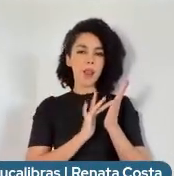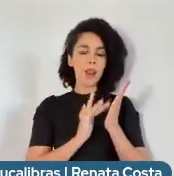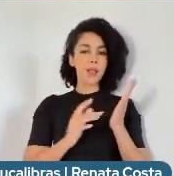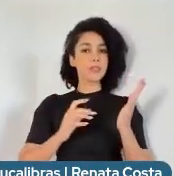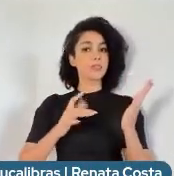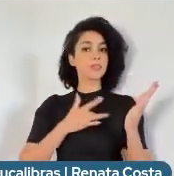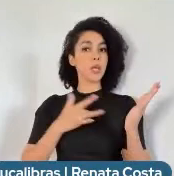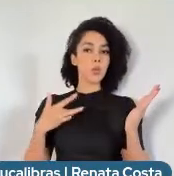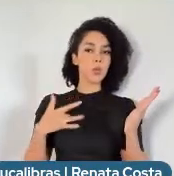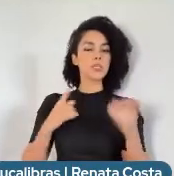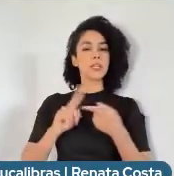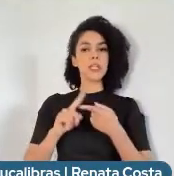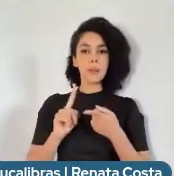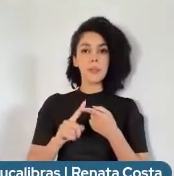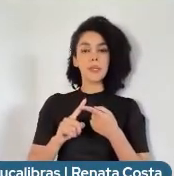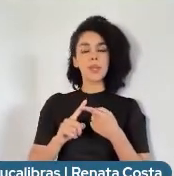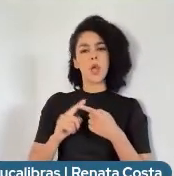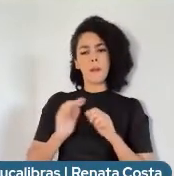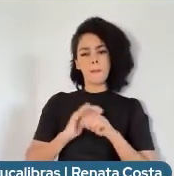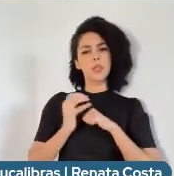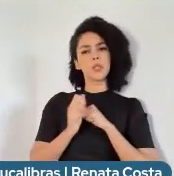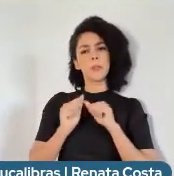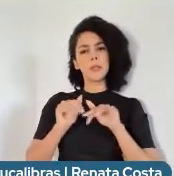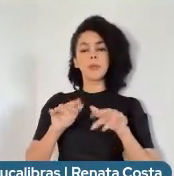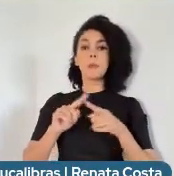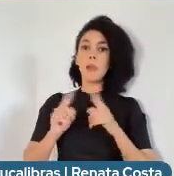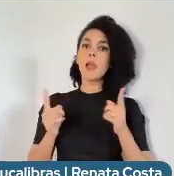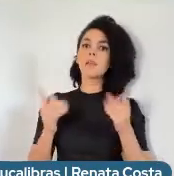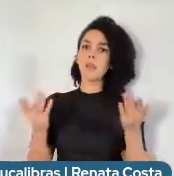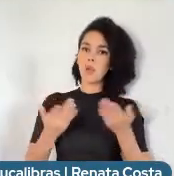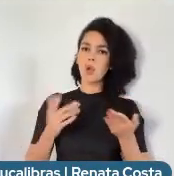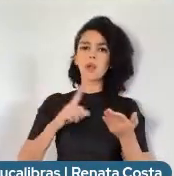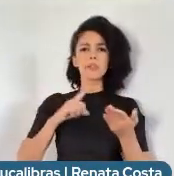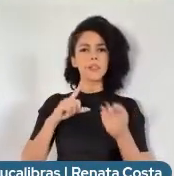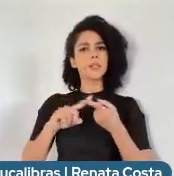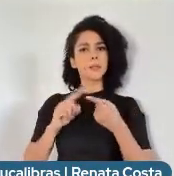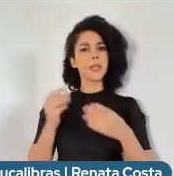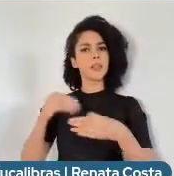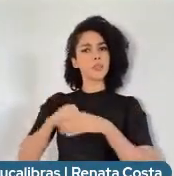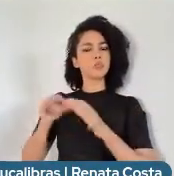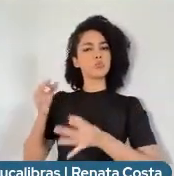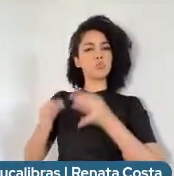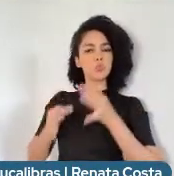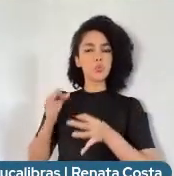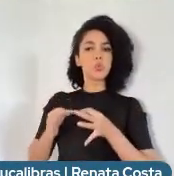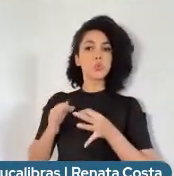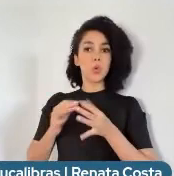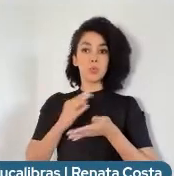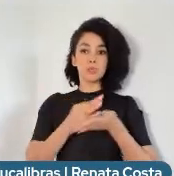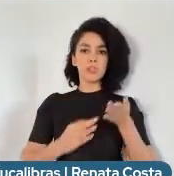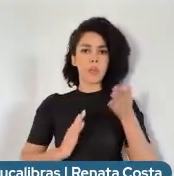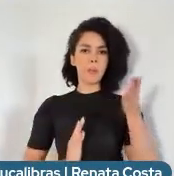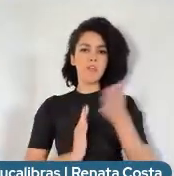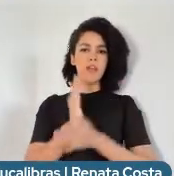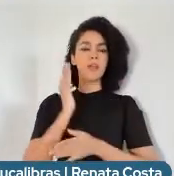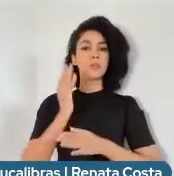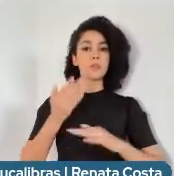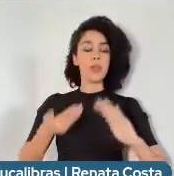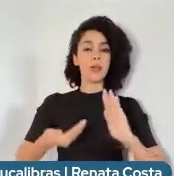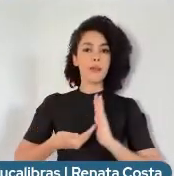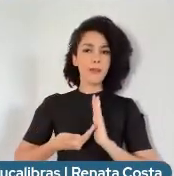mas também agora está no nosso ordenamento jurídico através de um texto que foi aprovado na Câmara dos Deputados,